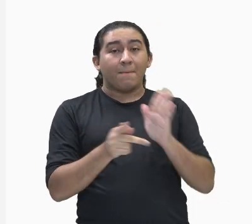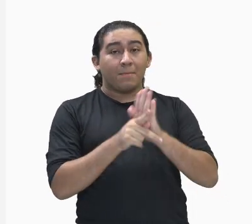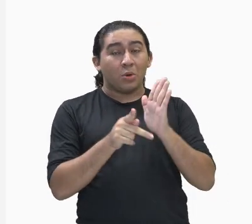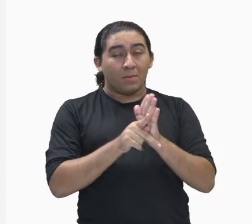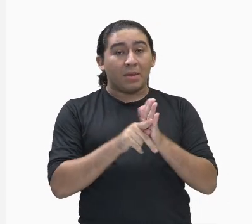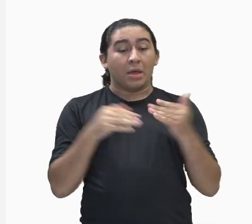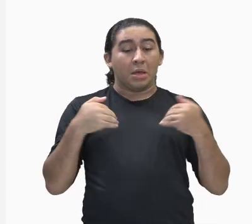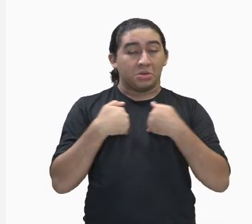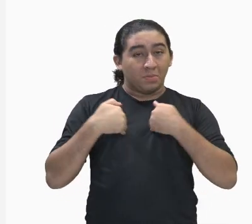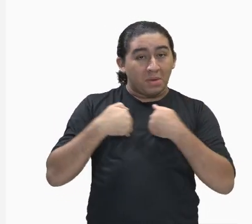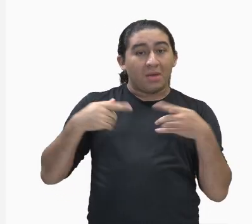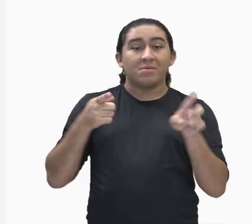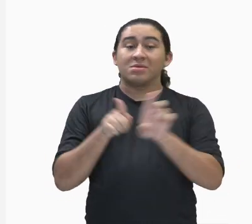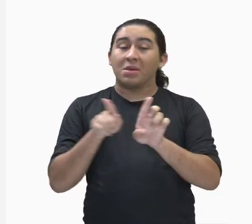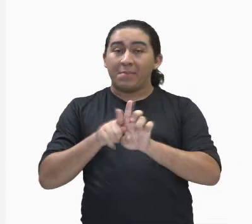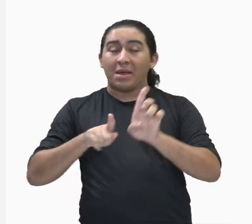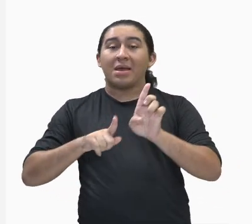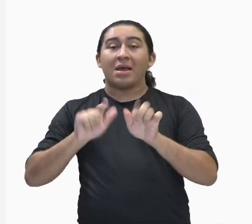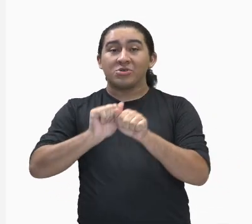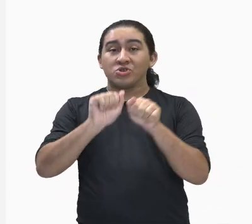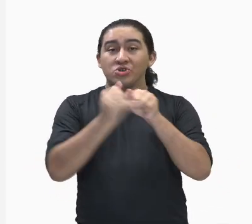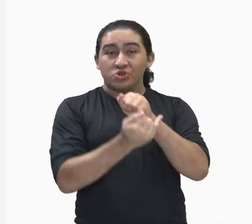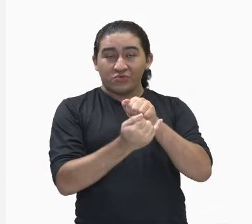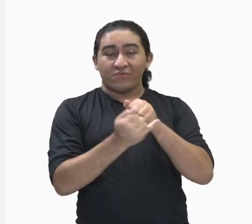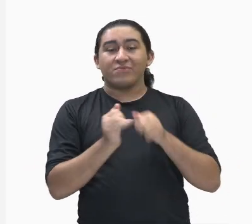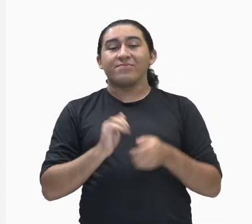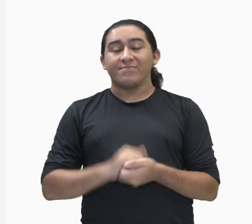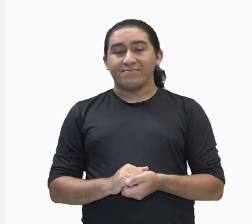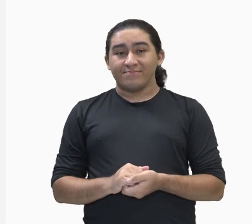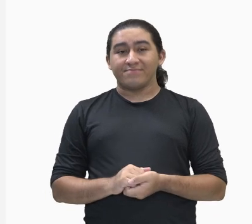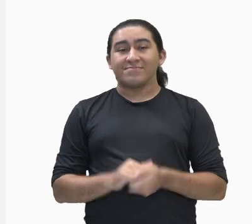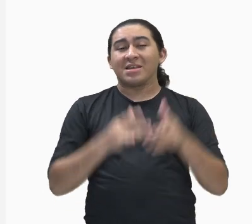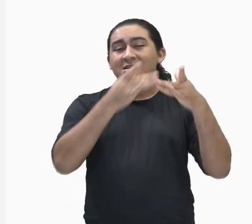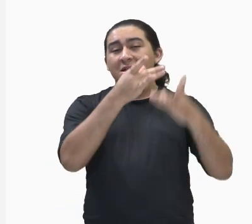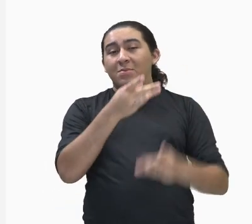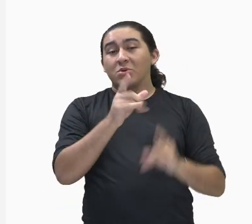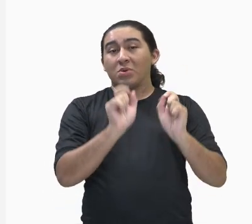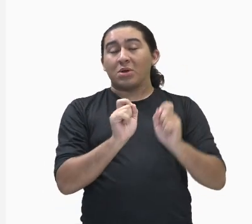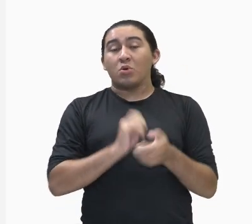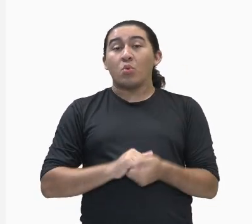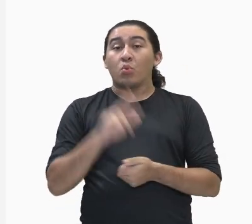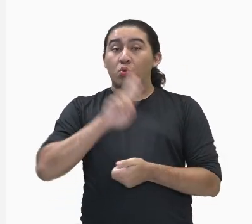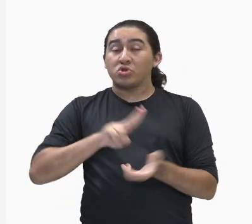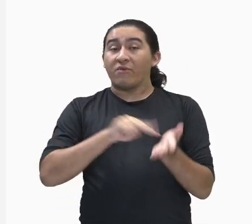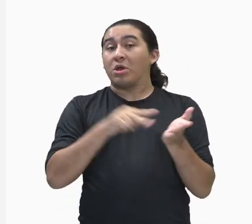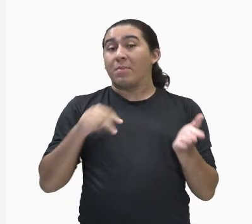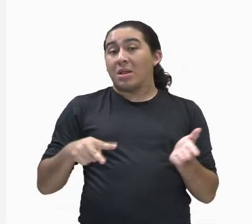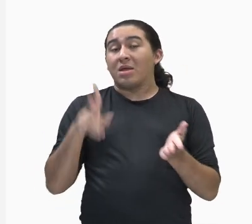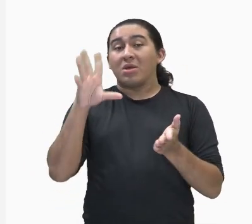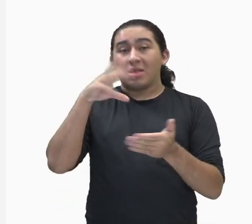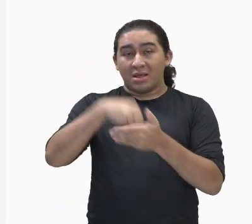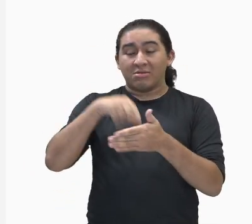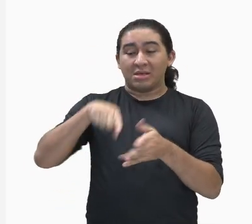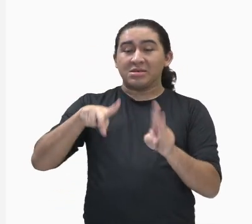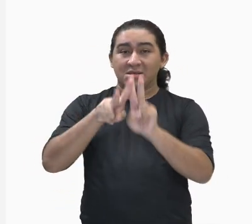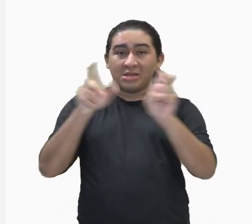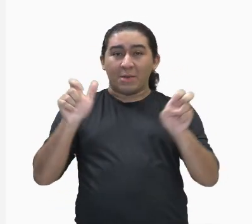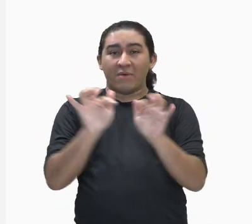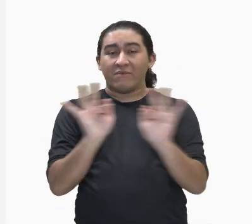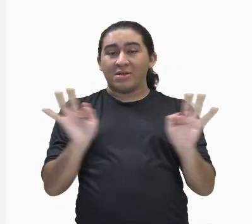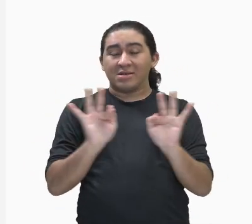nós temos aí vocabulário sobre animais e também os adjetivos. E o nosso detalhamento, uso do vocabulário sobre Animals